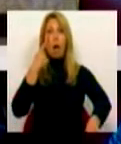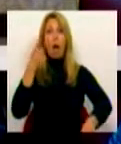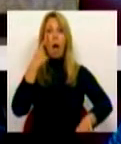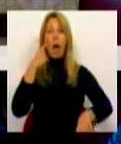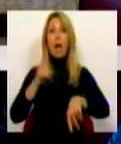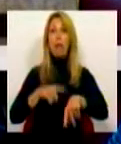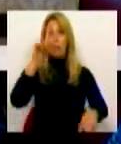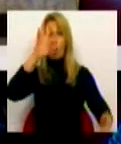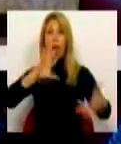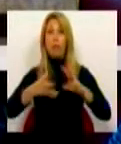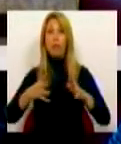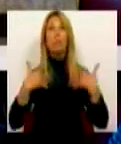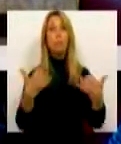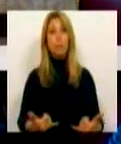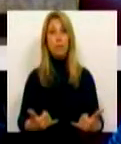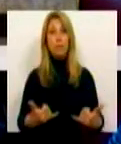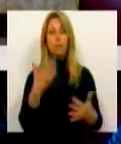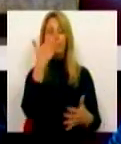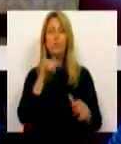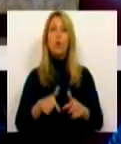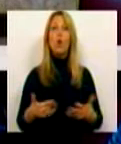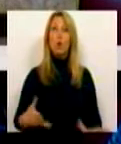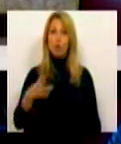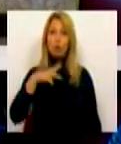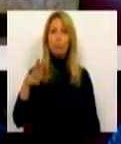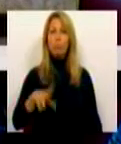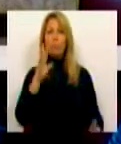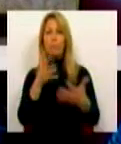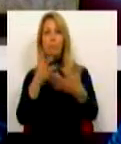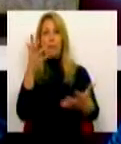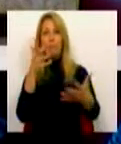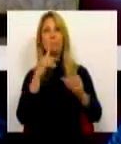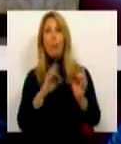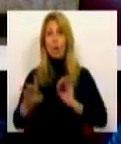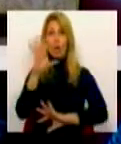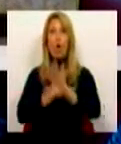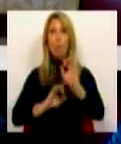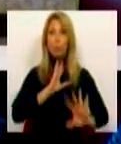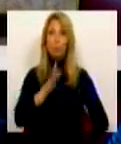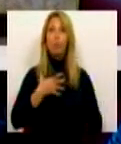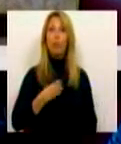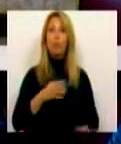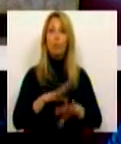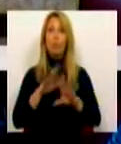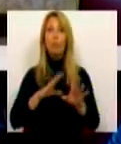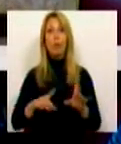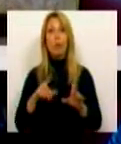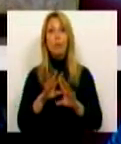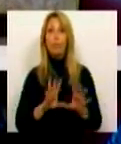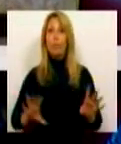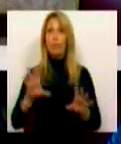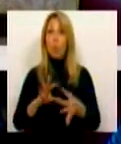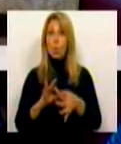que se lhe seguiu. Se hoje Portugal se distingue na Europa e no mundo pelo seu grau de coesão